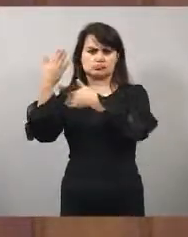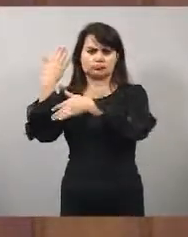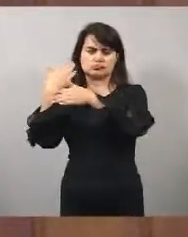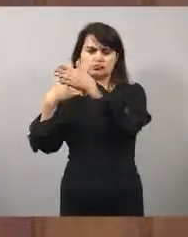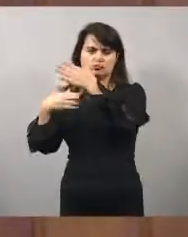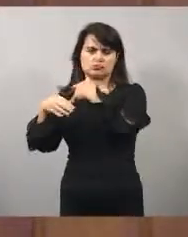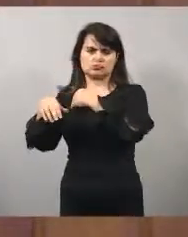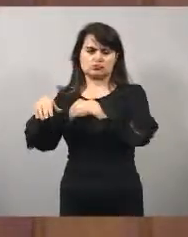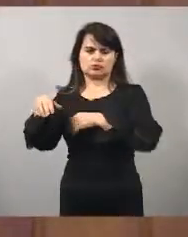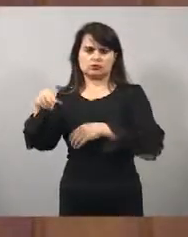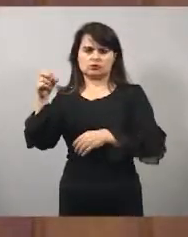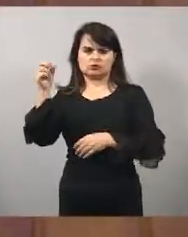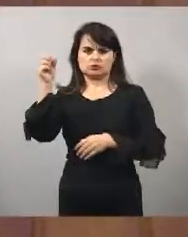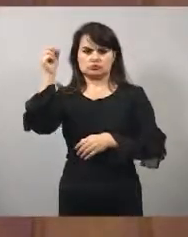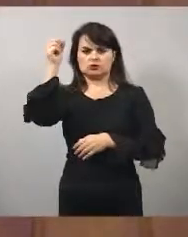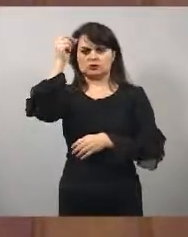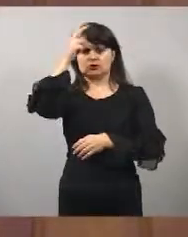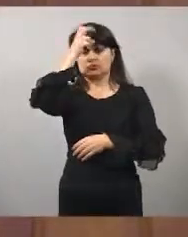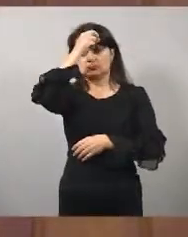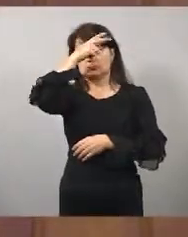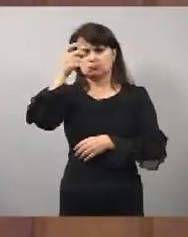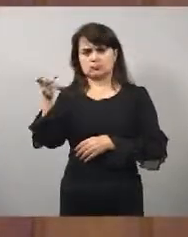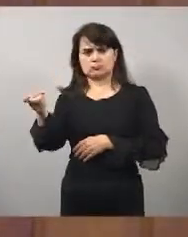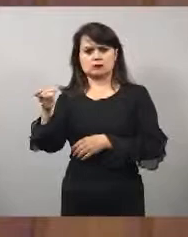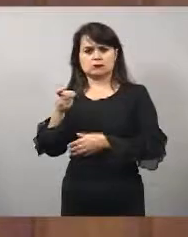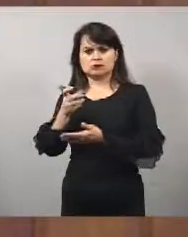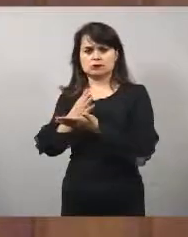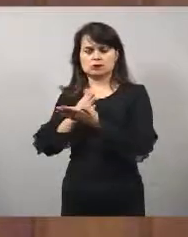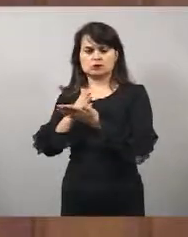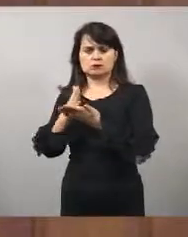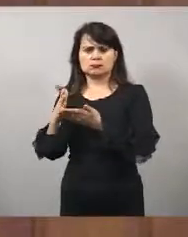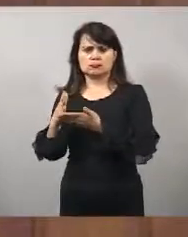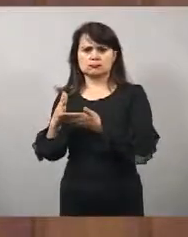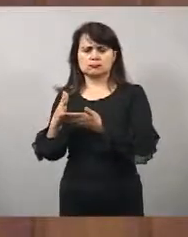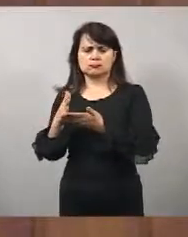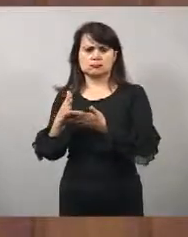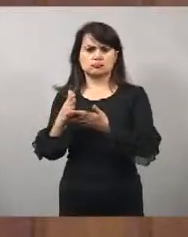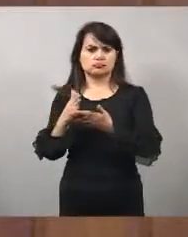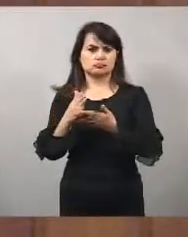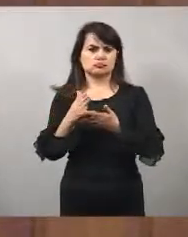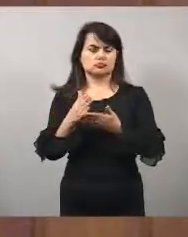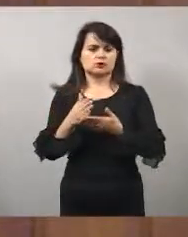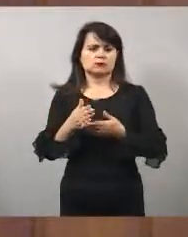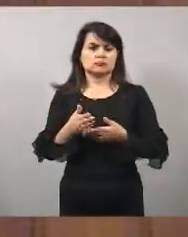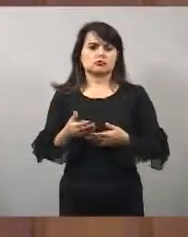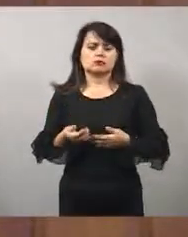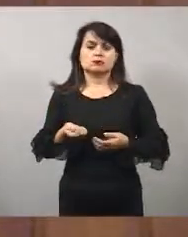teve ali a promessa de ser concluída e até hoje é um espaço, como diz o vereador